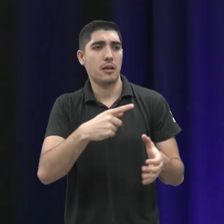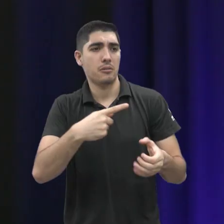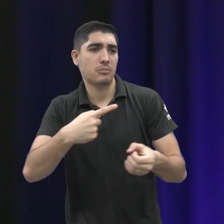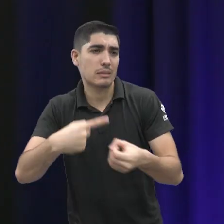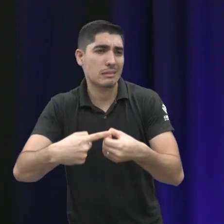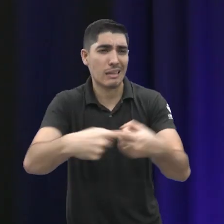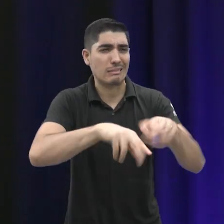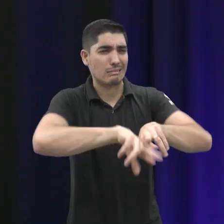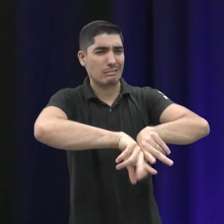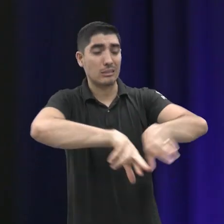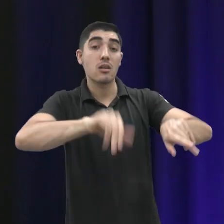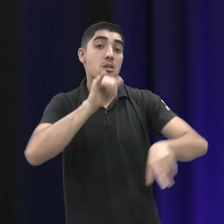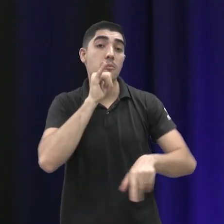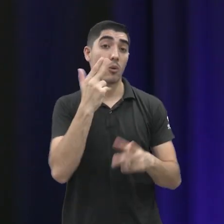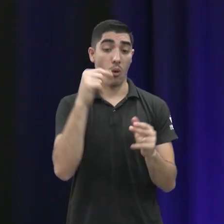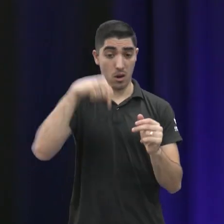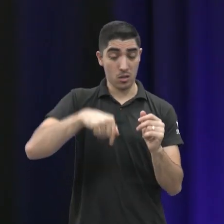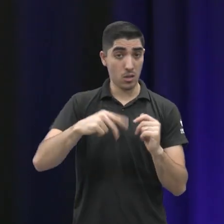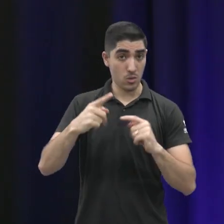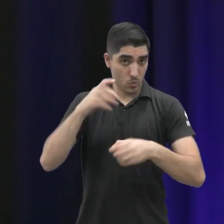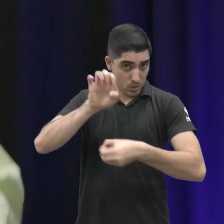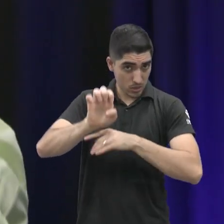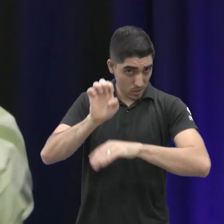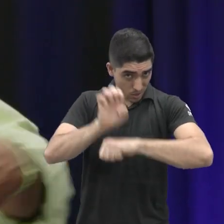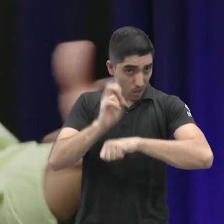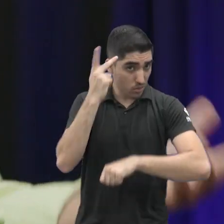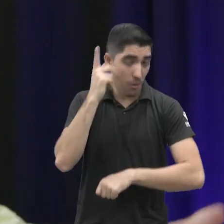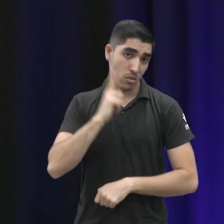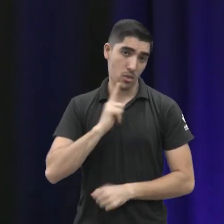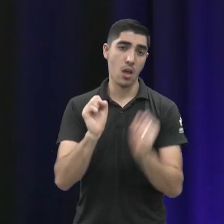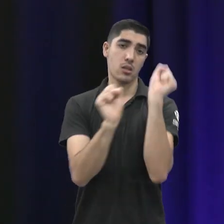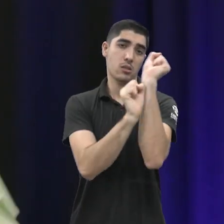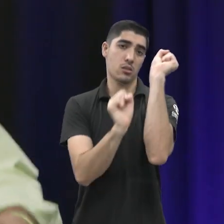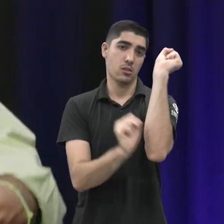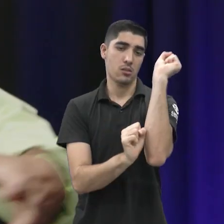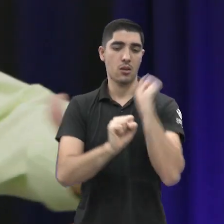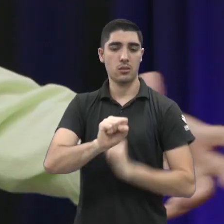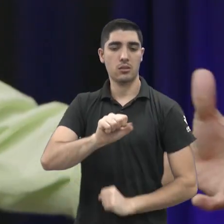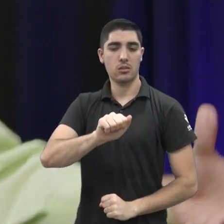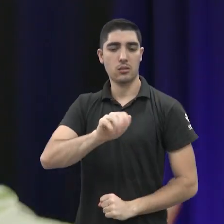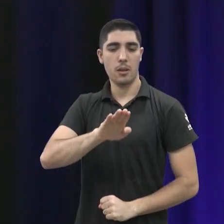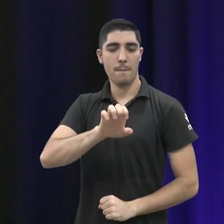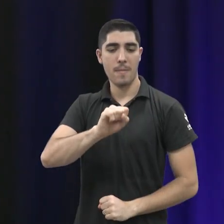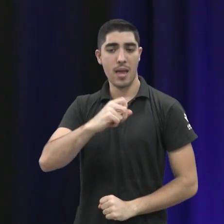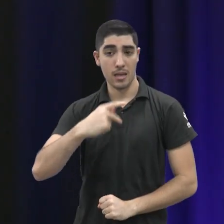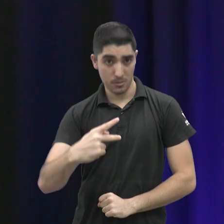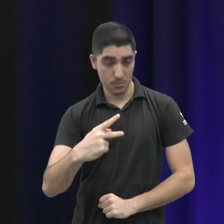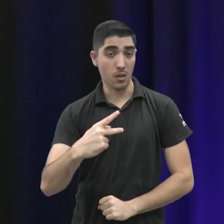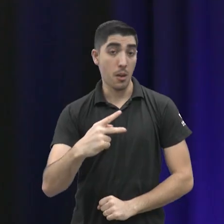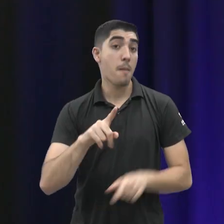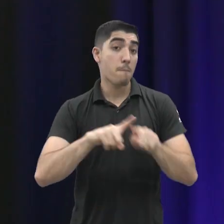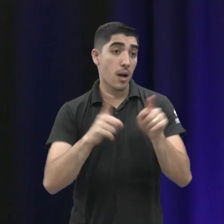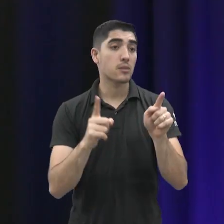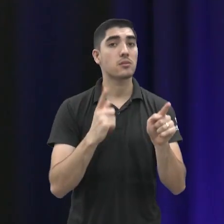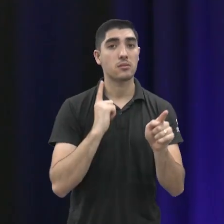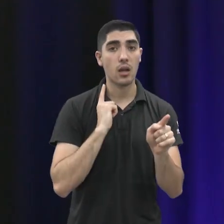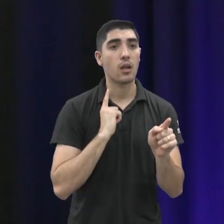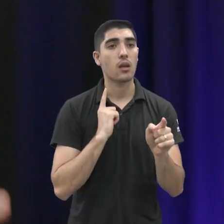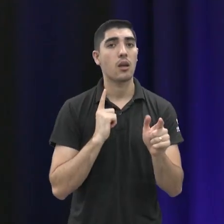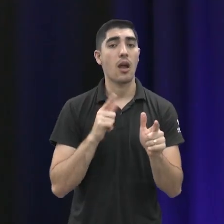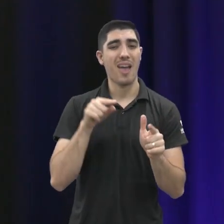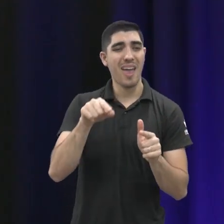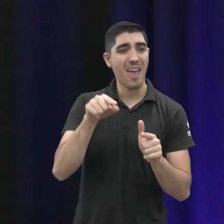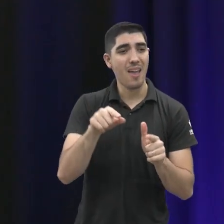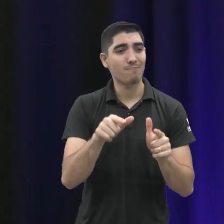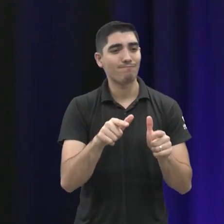exemplos aqui no estado de São Paulo, mas em cada estado, basicamente, você criou uma grande companhia que abraçava a maior parte dos municípios que não tinham